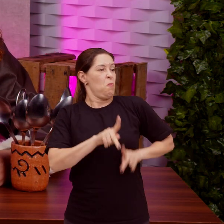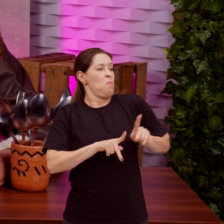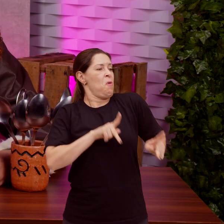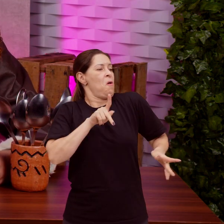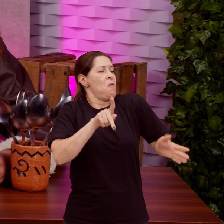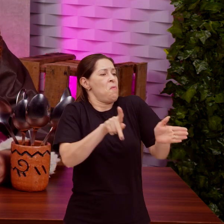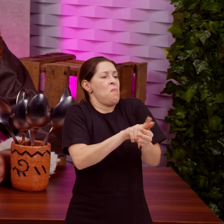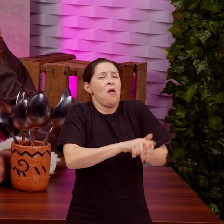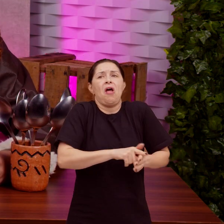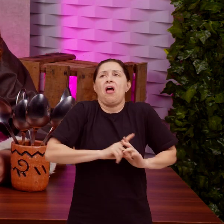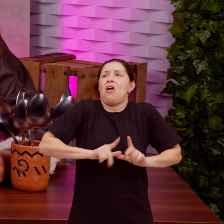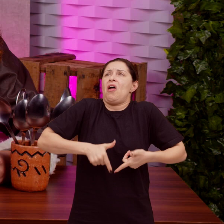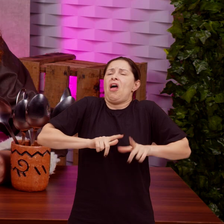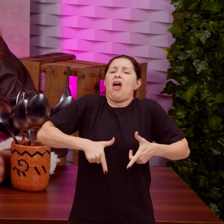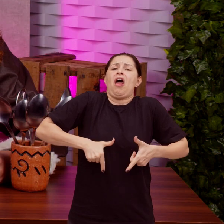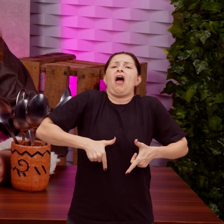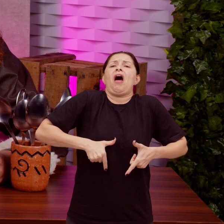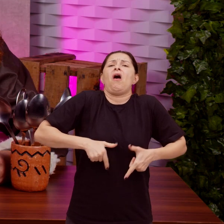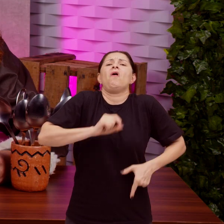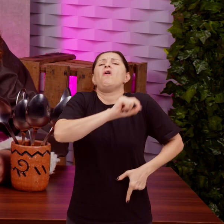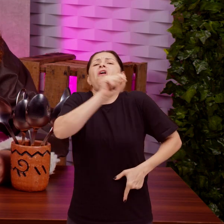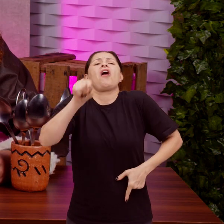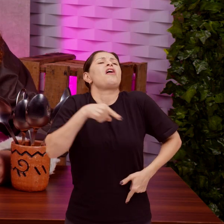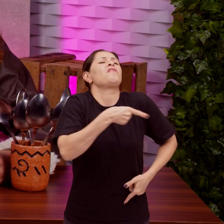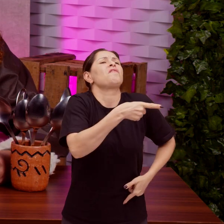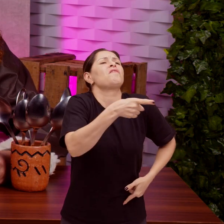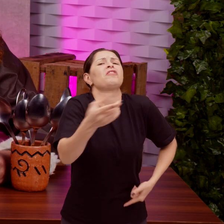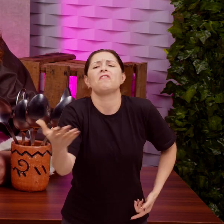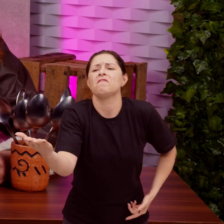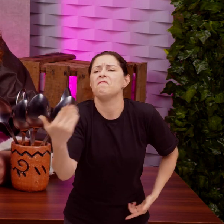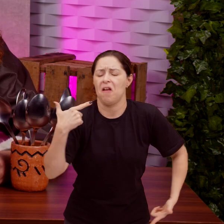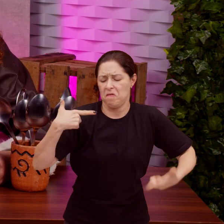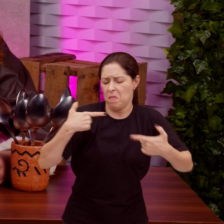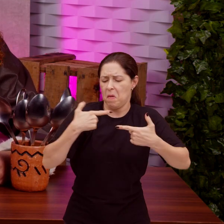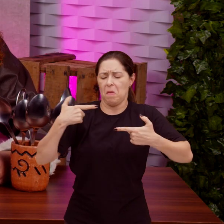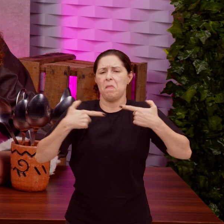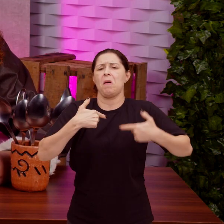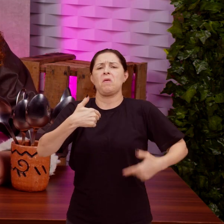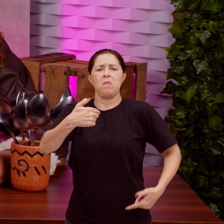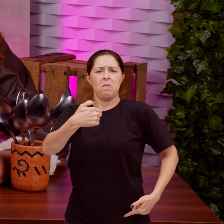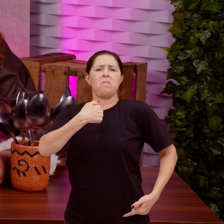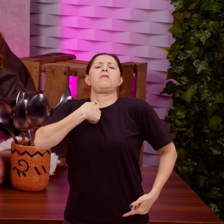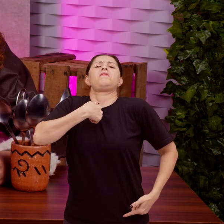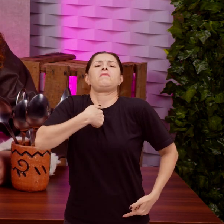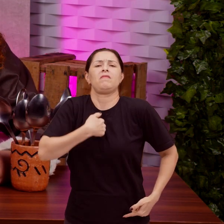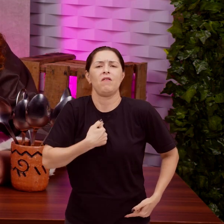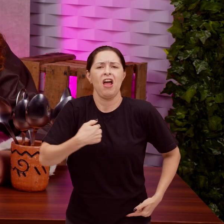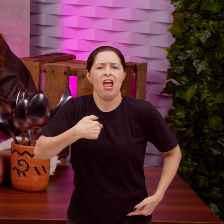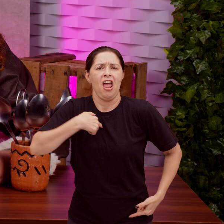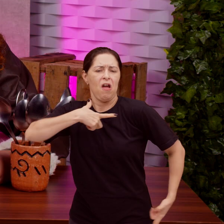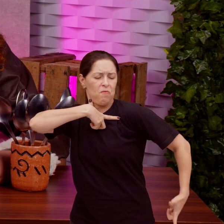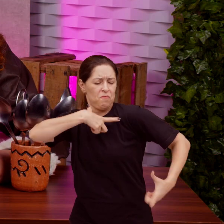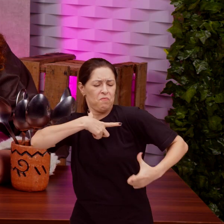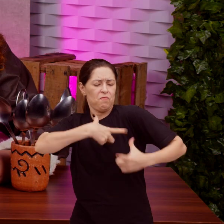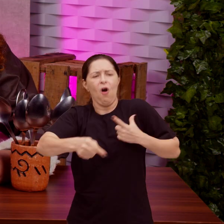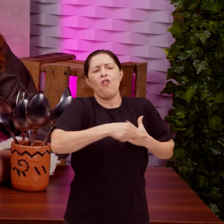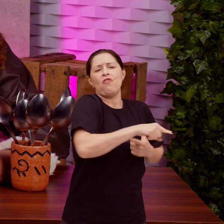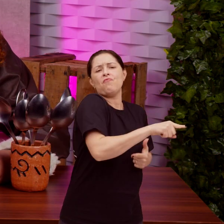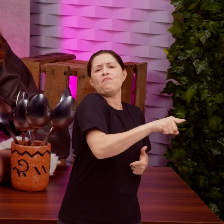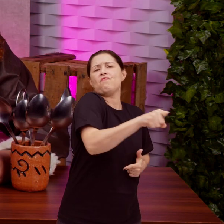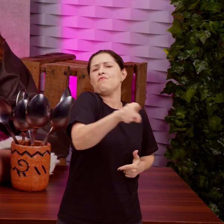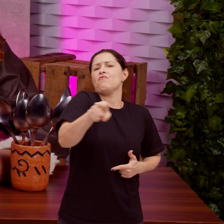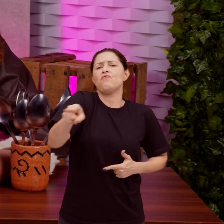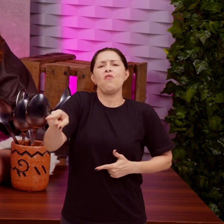Povo de Israel, quais de vocês têm coragem de guerrear comigo? Eu vou vencer esse